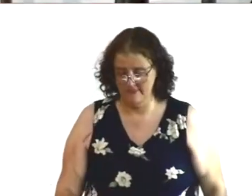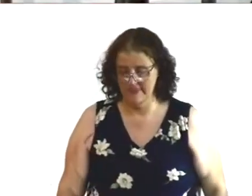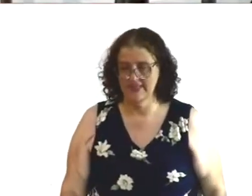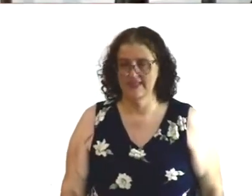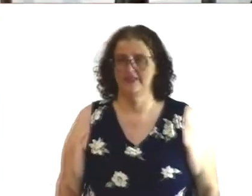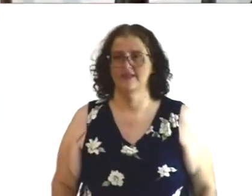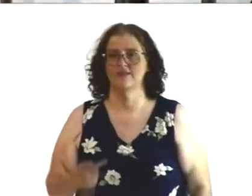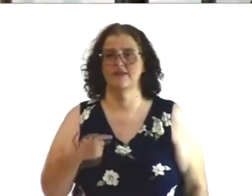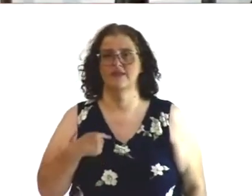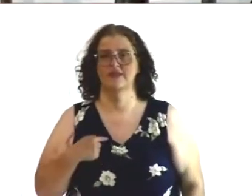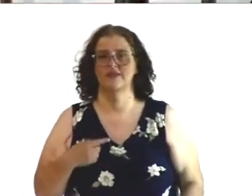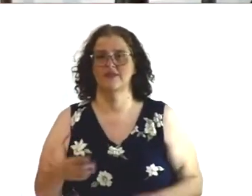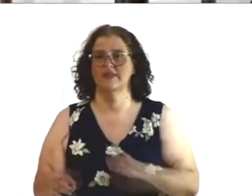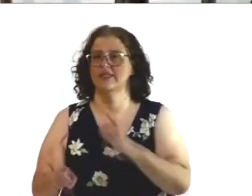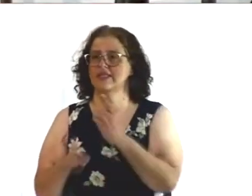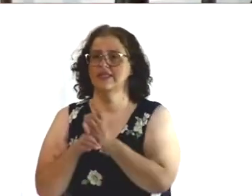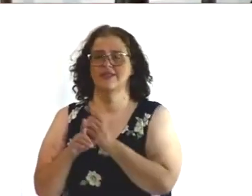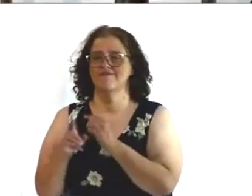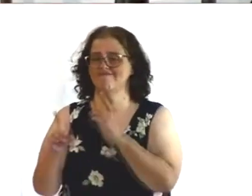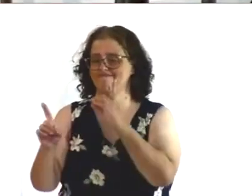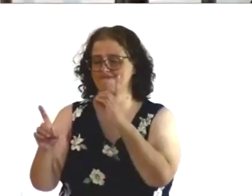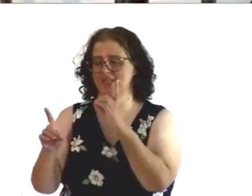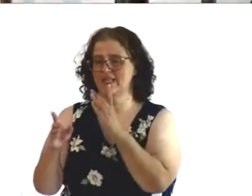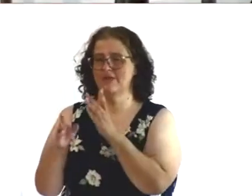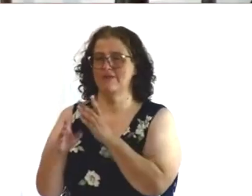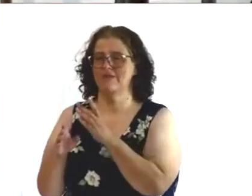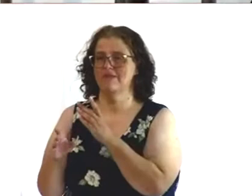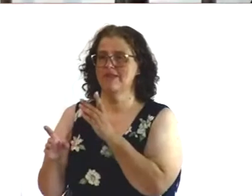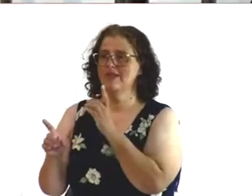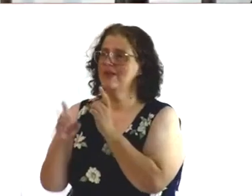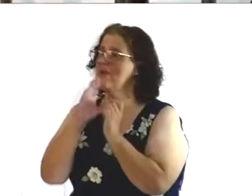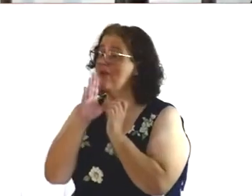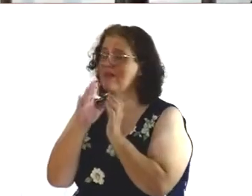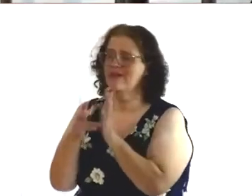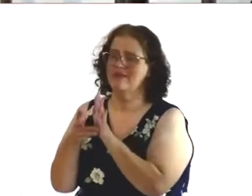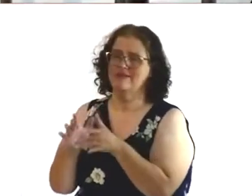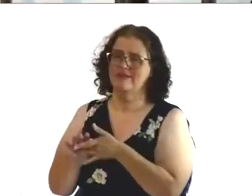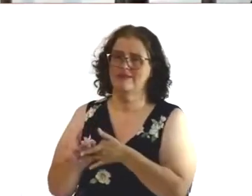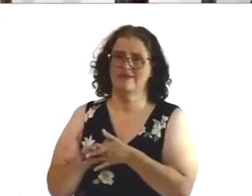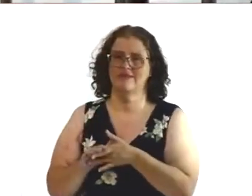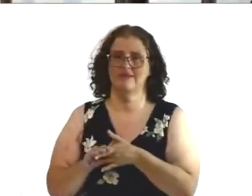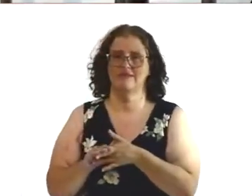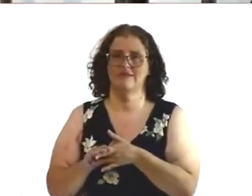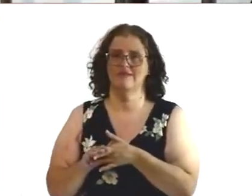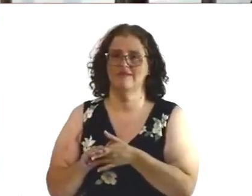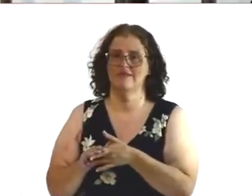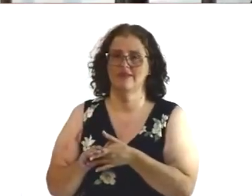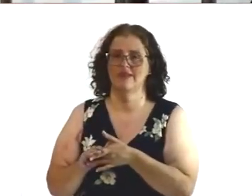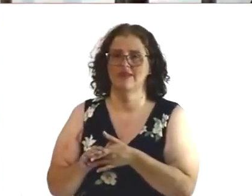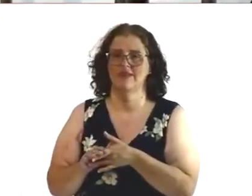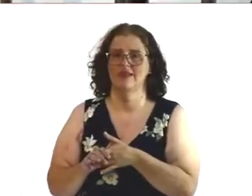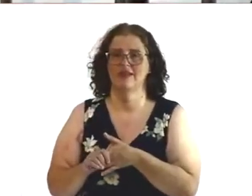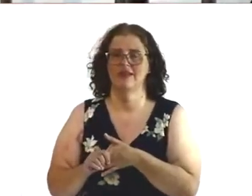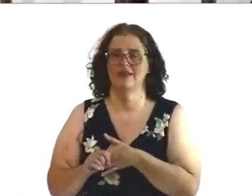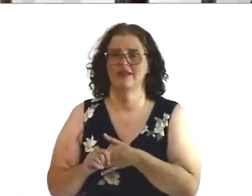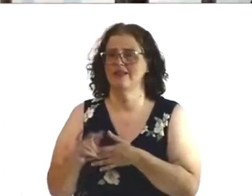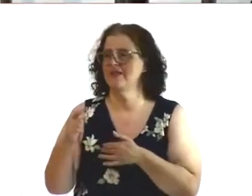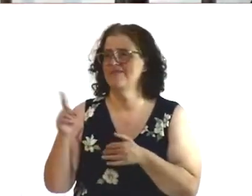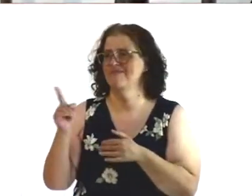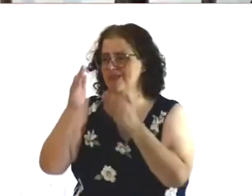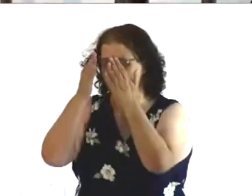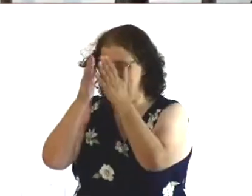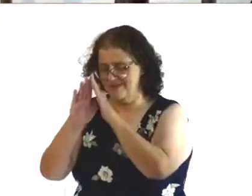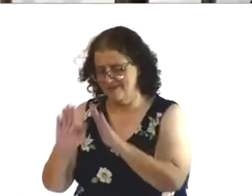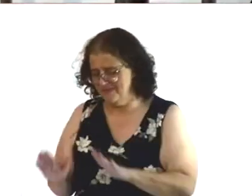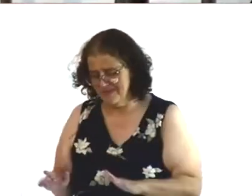Você não acha que tem muita gente na igreja que está medindo forças com Jesus? Porque procura, mas não para adorar.